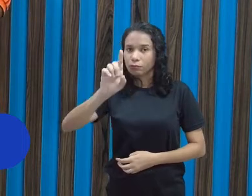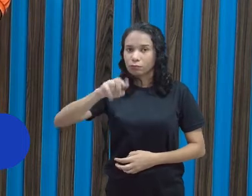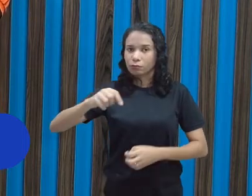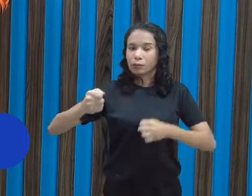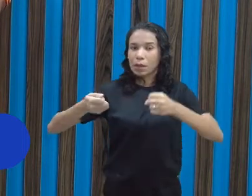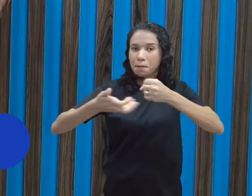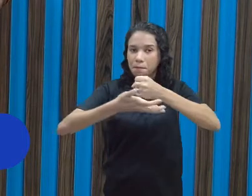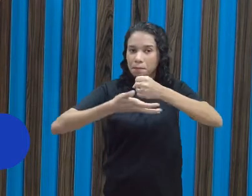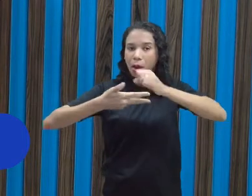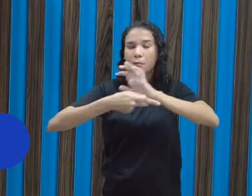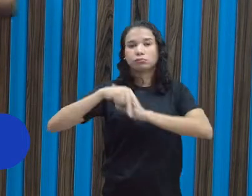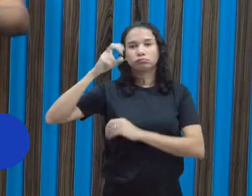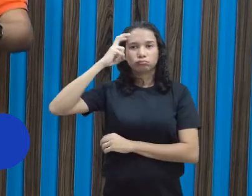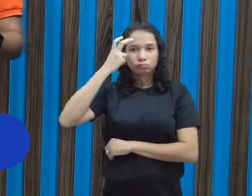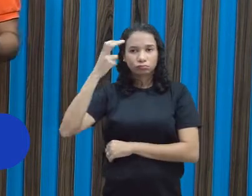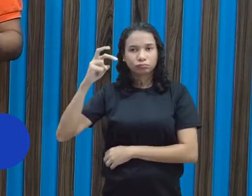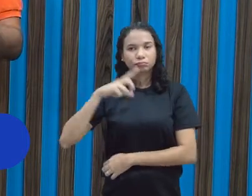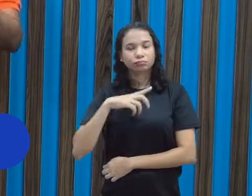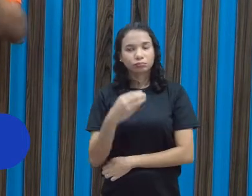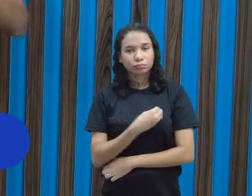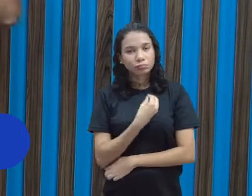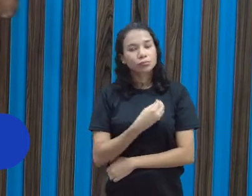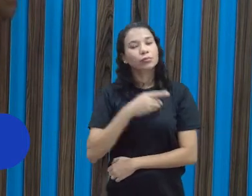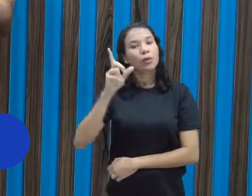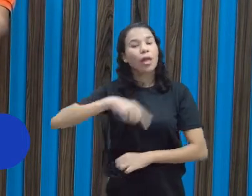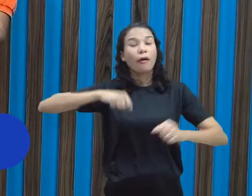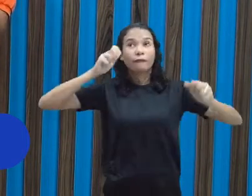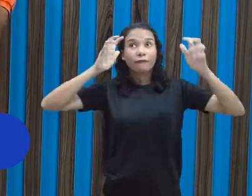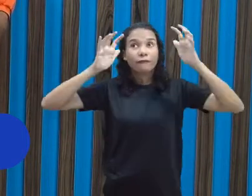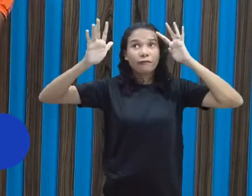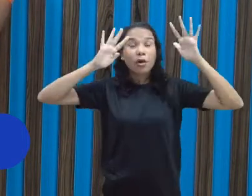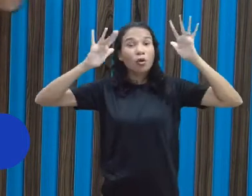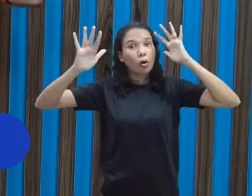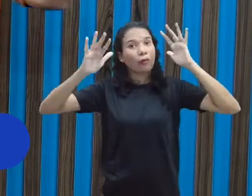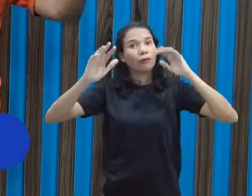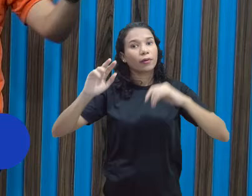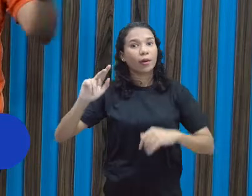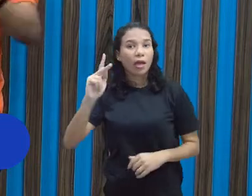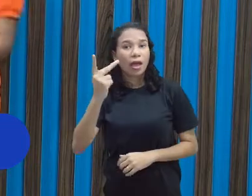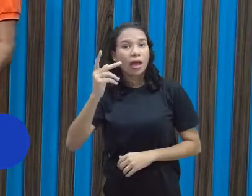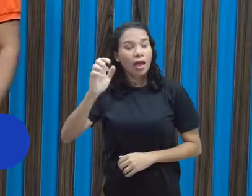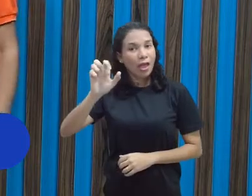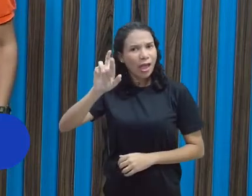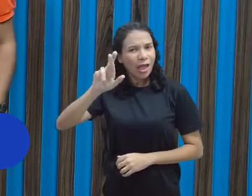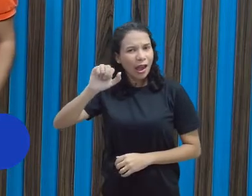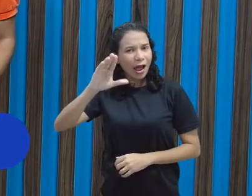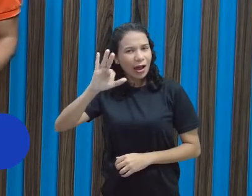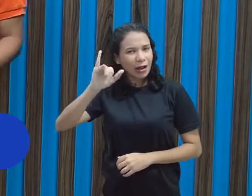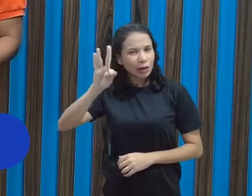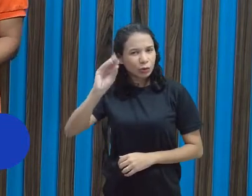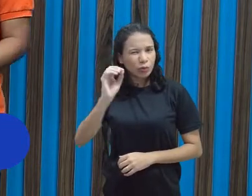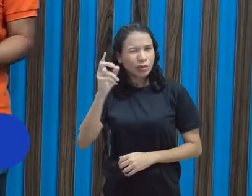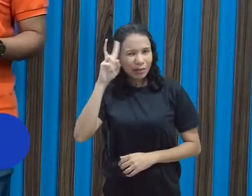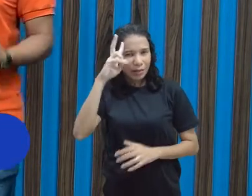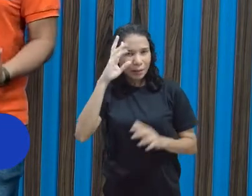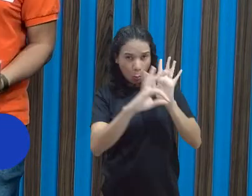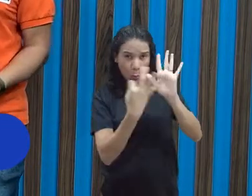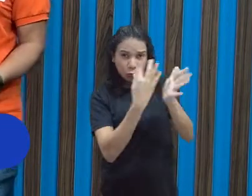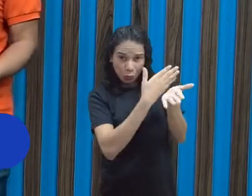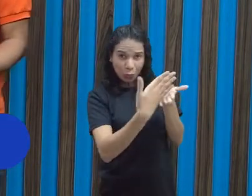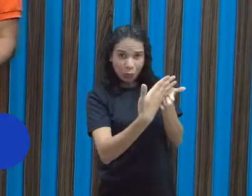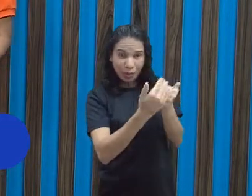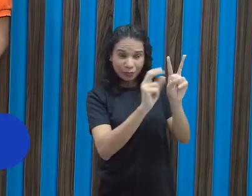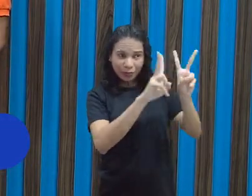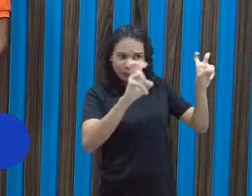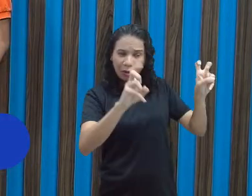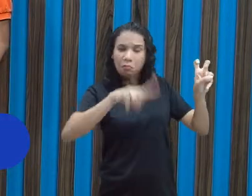base da cultura, né, a filosofia, por exemplo, o Heráclito de Éfeso, que eu falei no começo, né, ele foi um filósofo muito